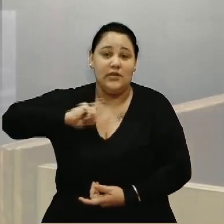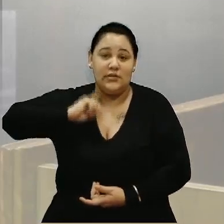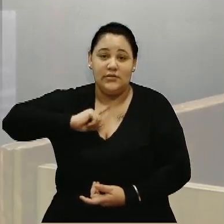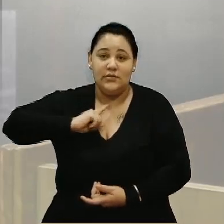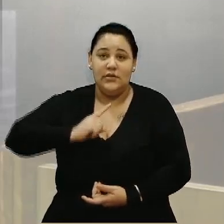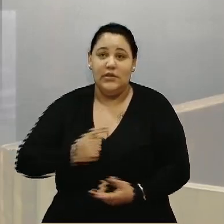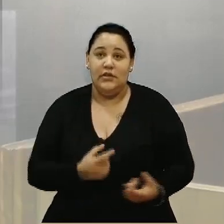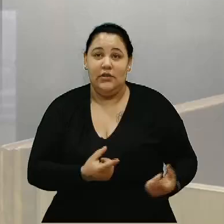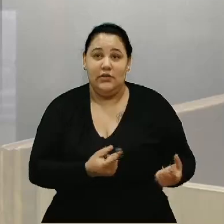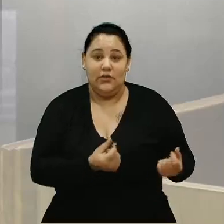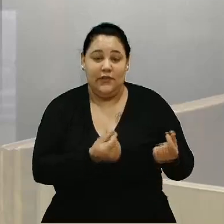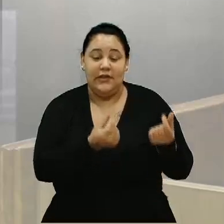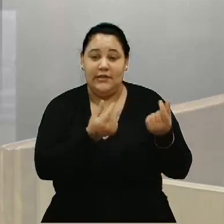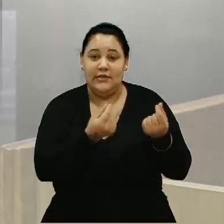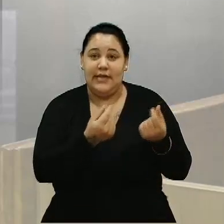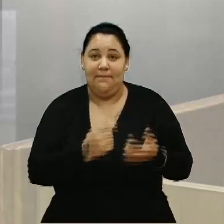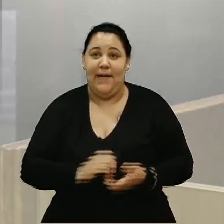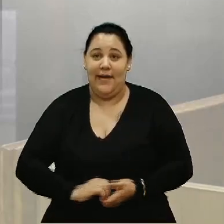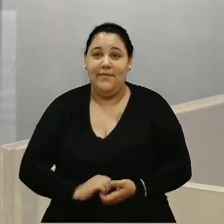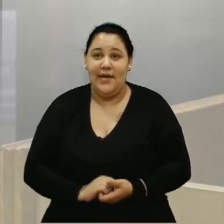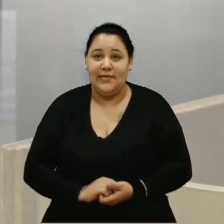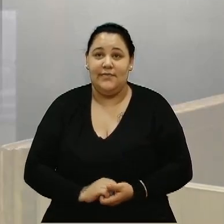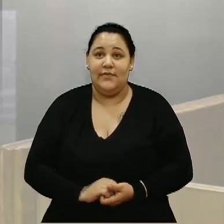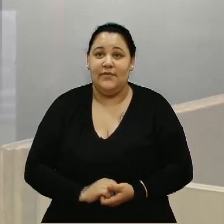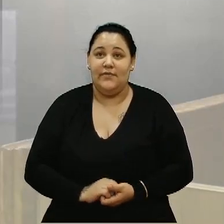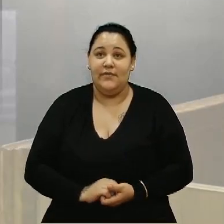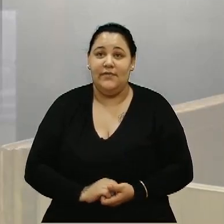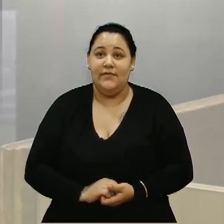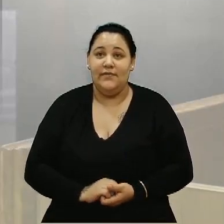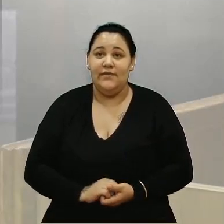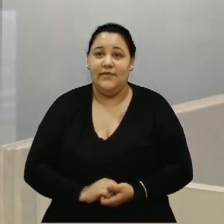preço abaixo do mínimo,